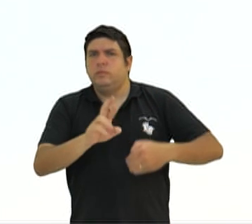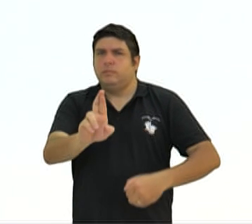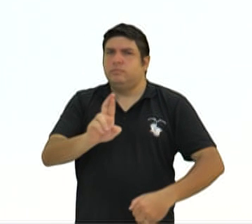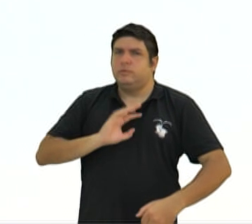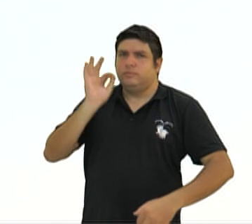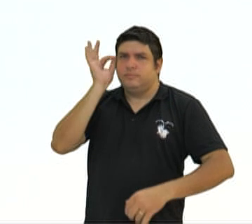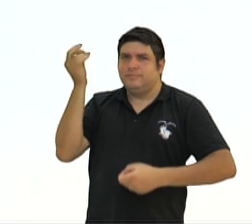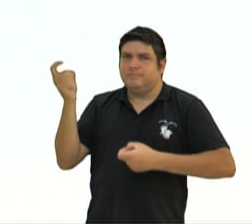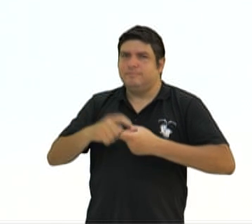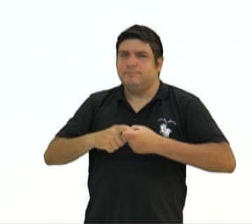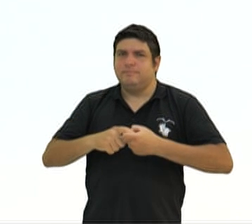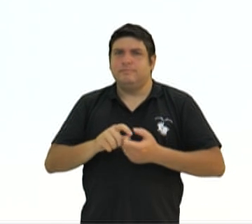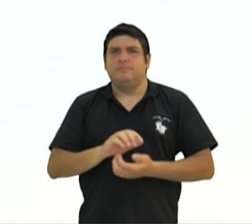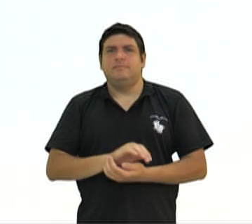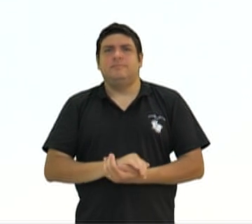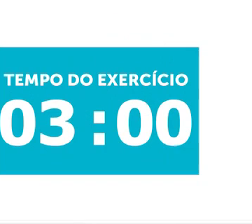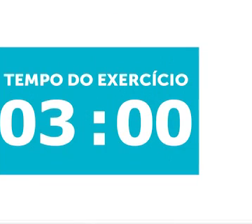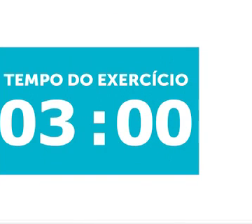volta para corrigir.